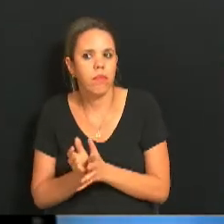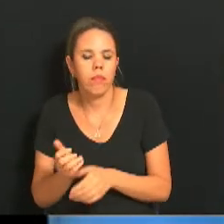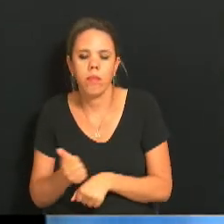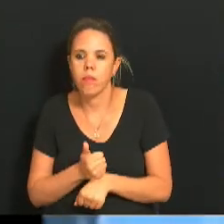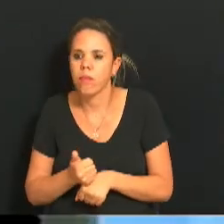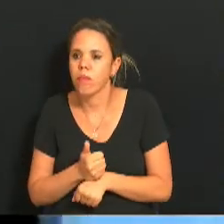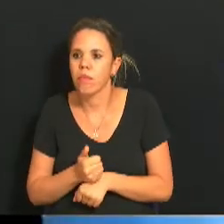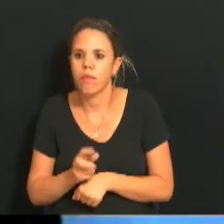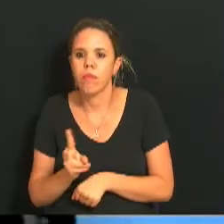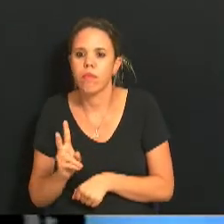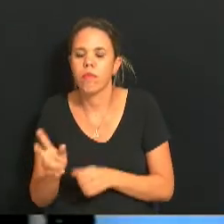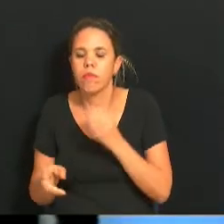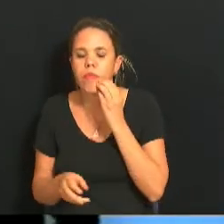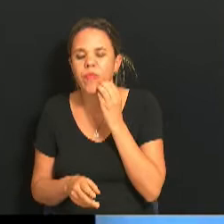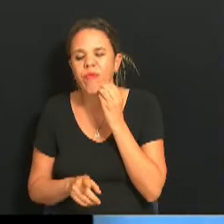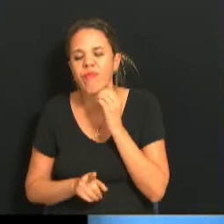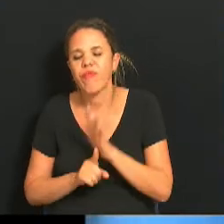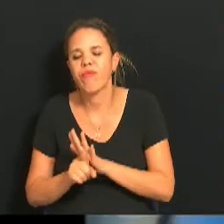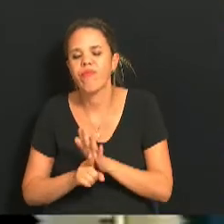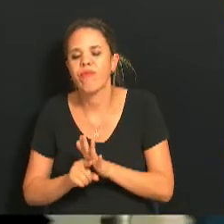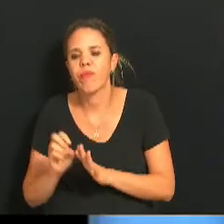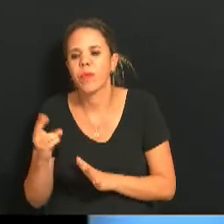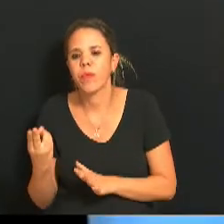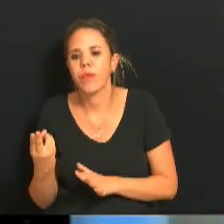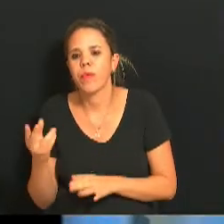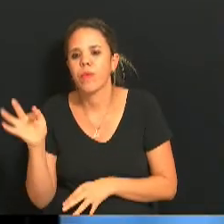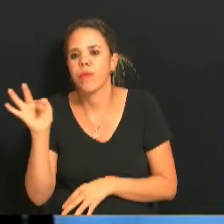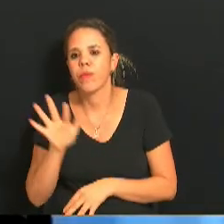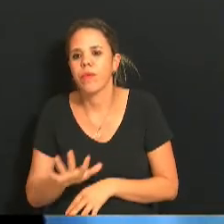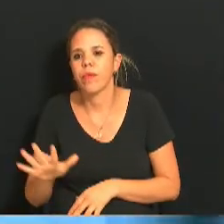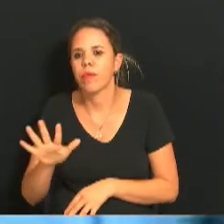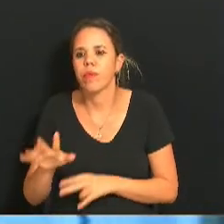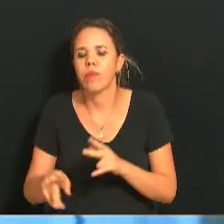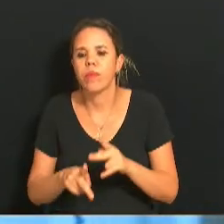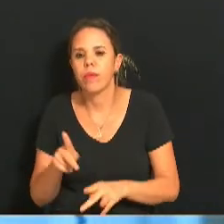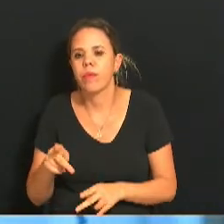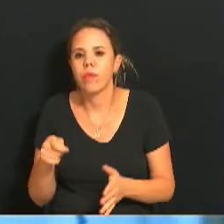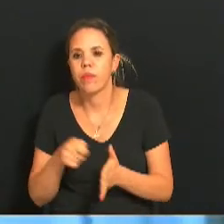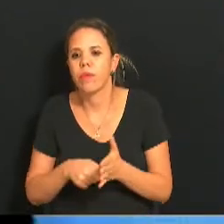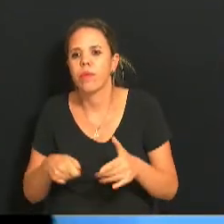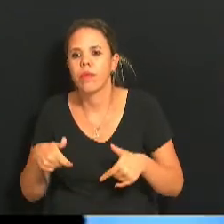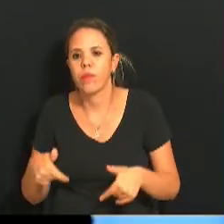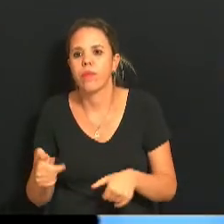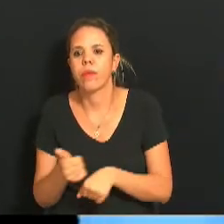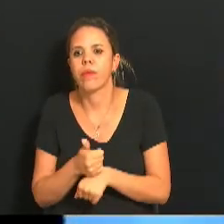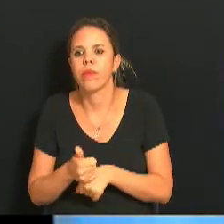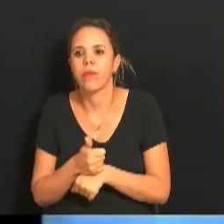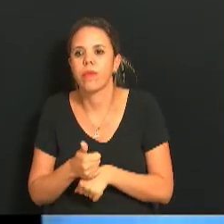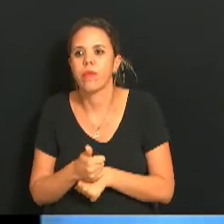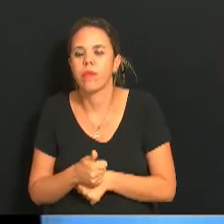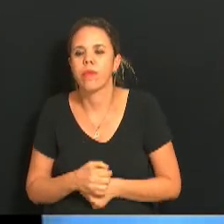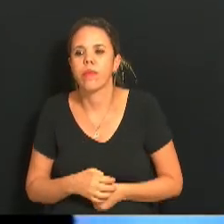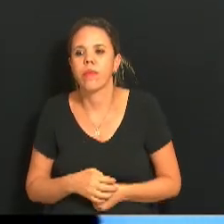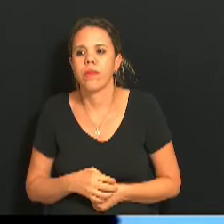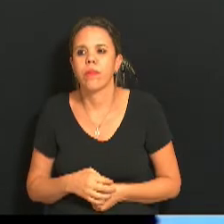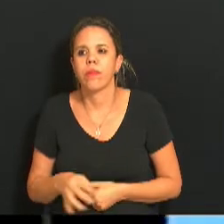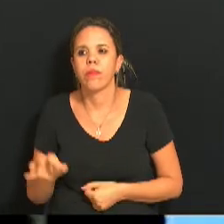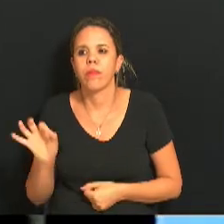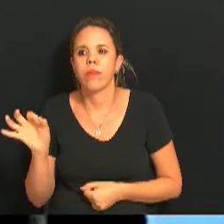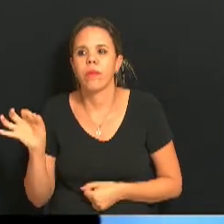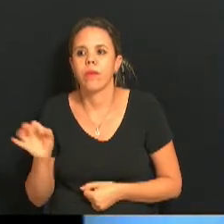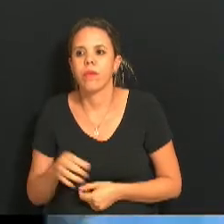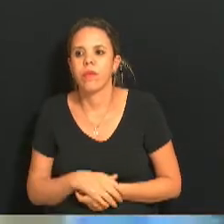sempre consultado ou as Universidades pessoas que irritam na área então certamente